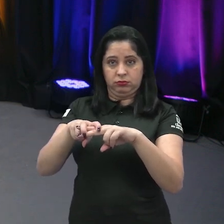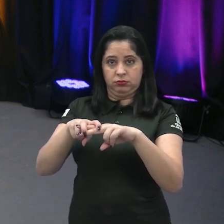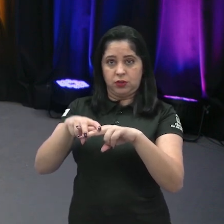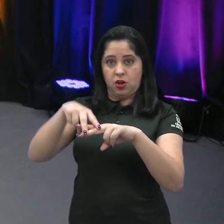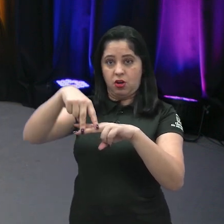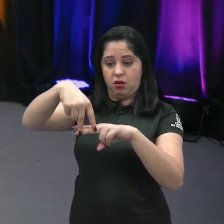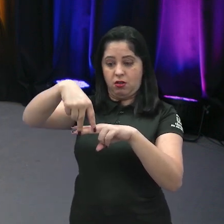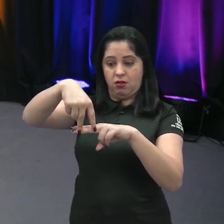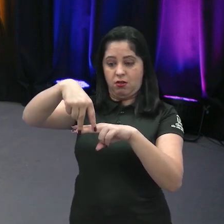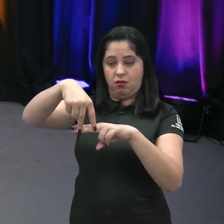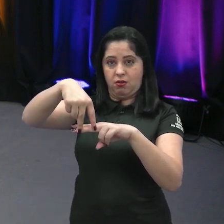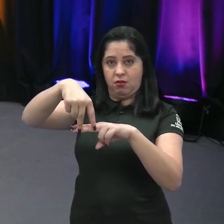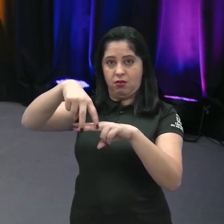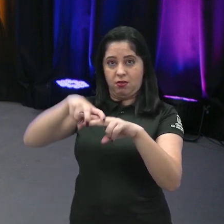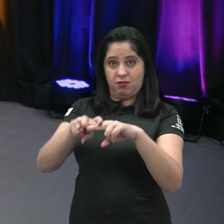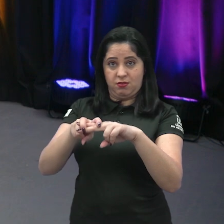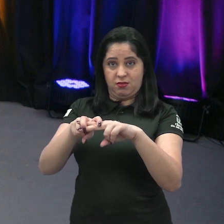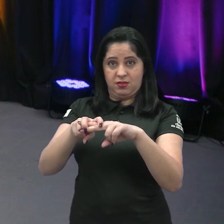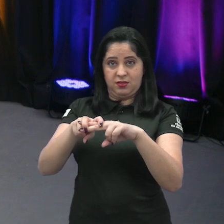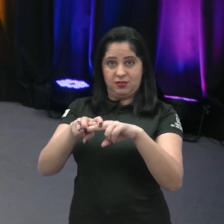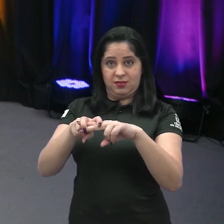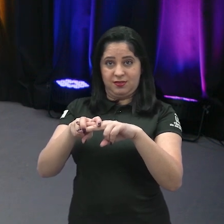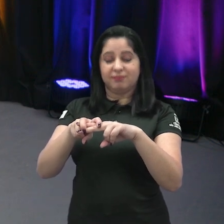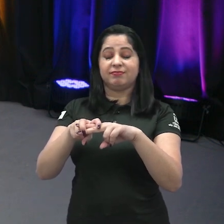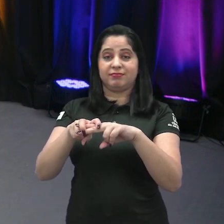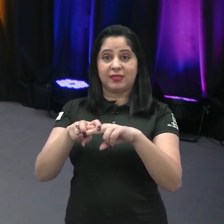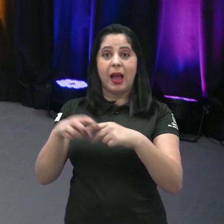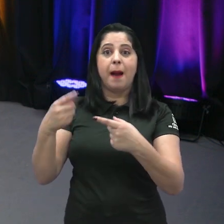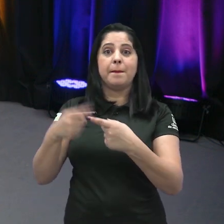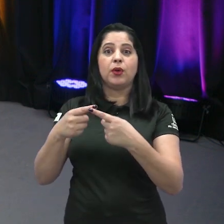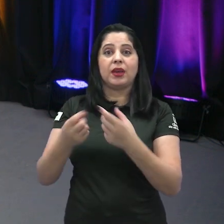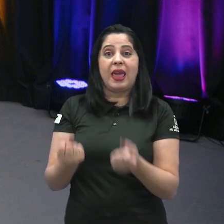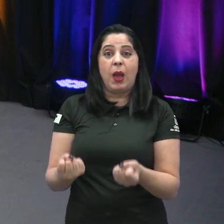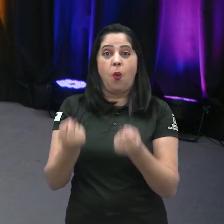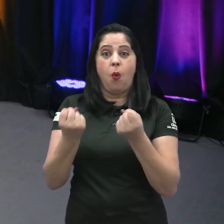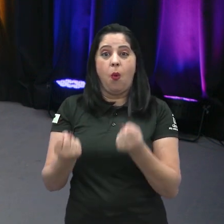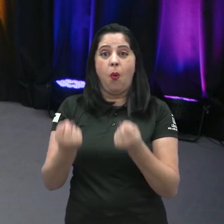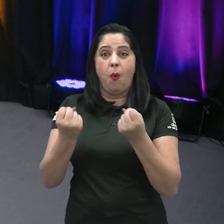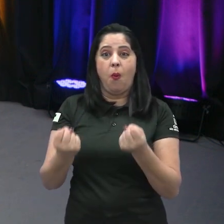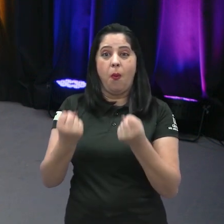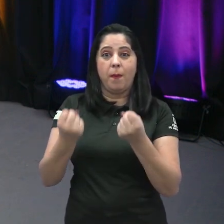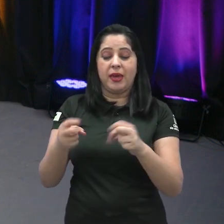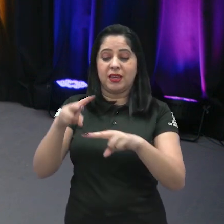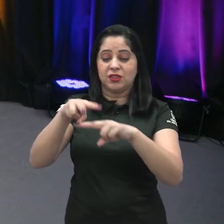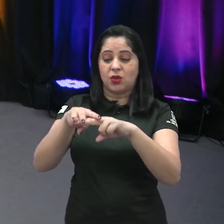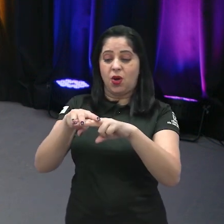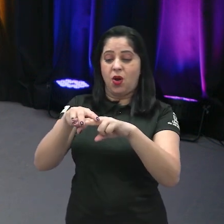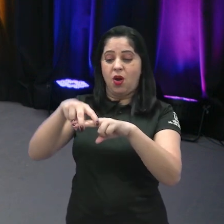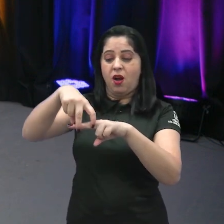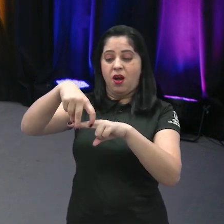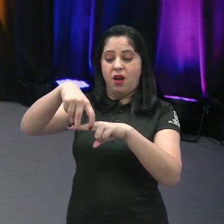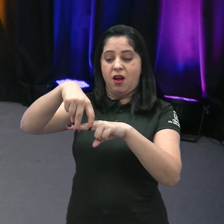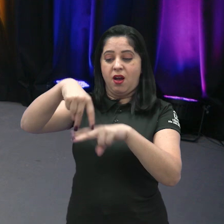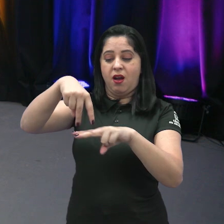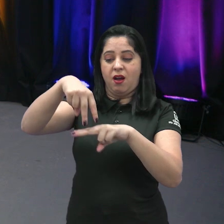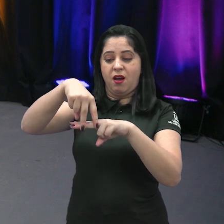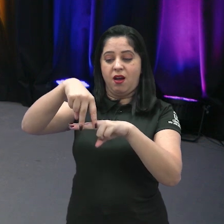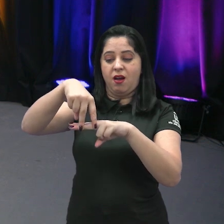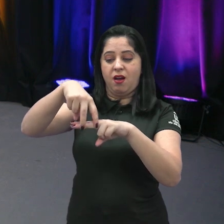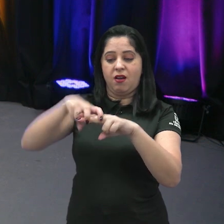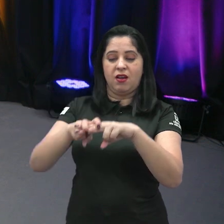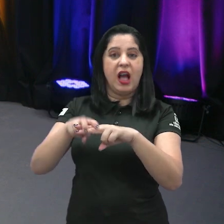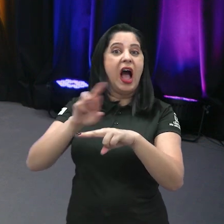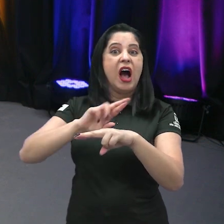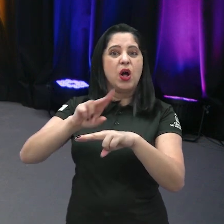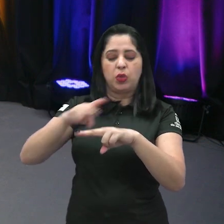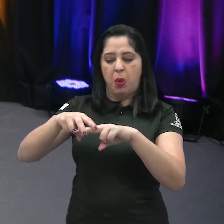ponta dos meus pés estão livres, ó. Por quê? Todo o meu peso está sobrecarregado na região do calcanhar.